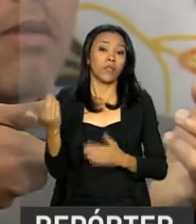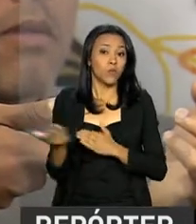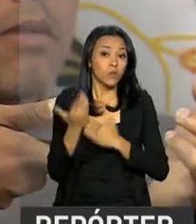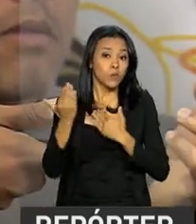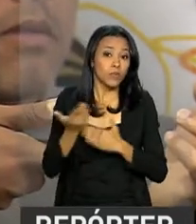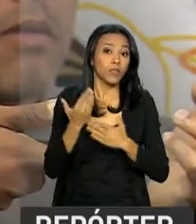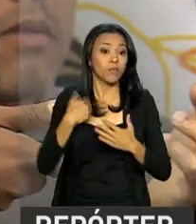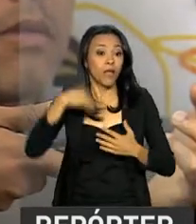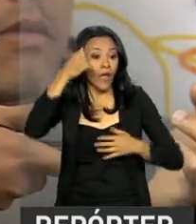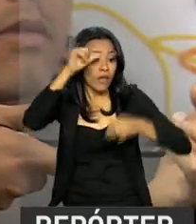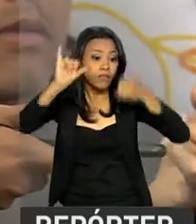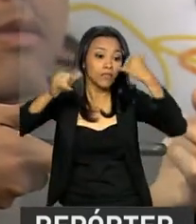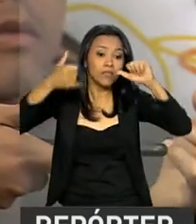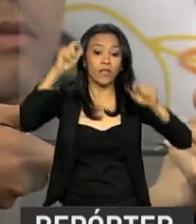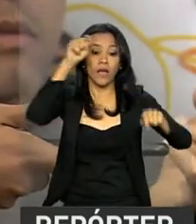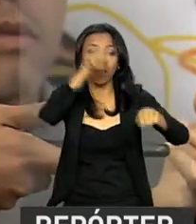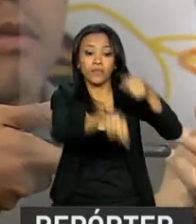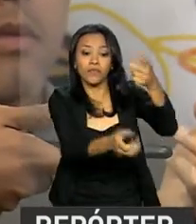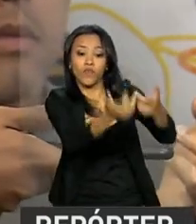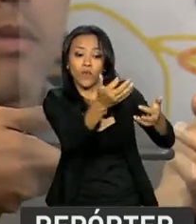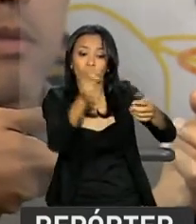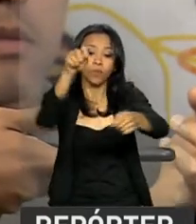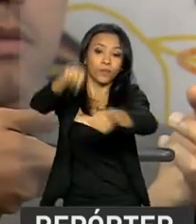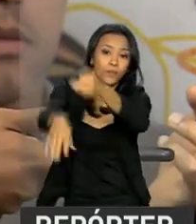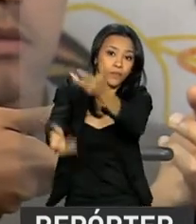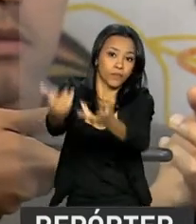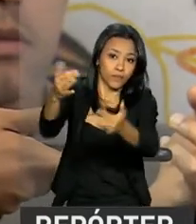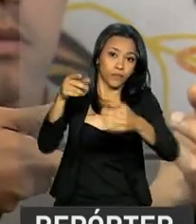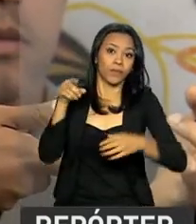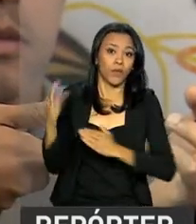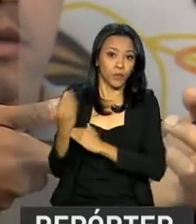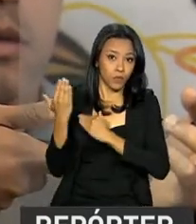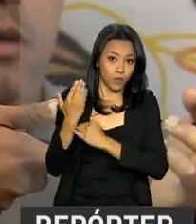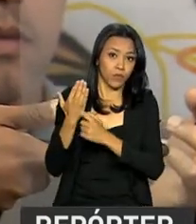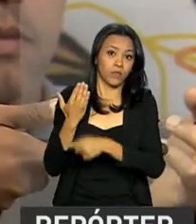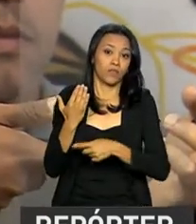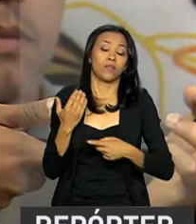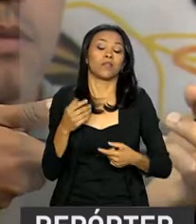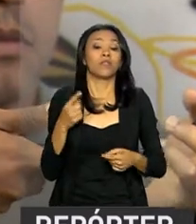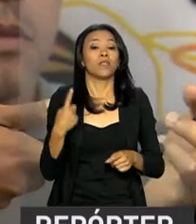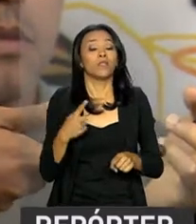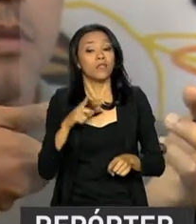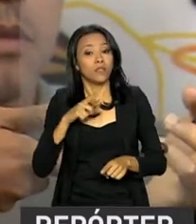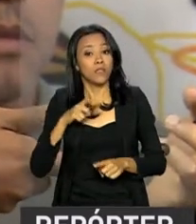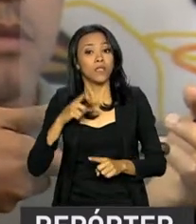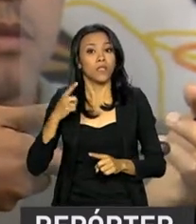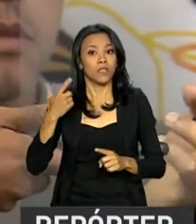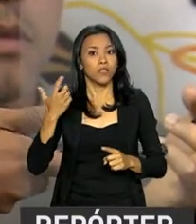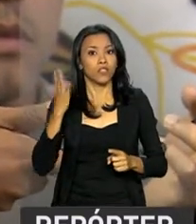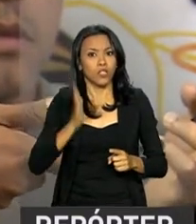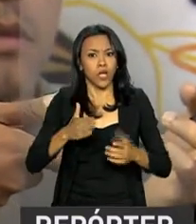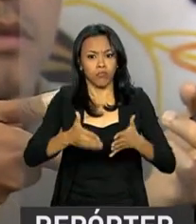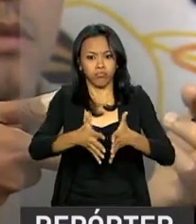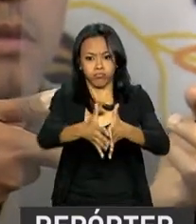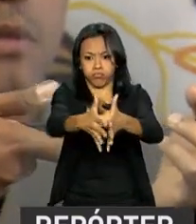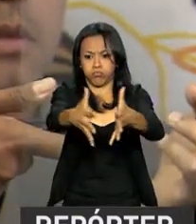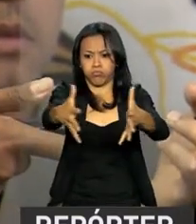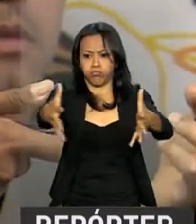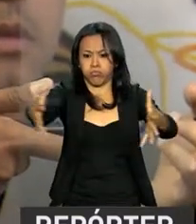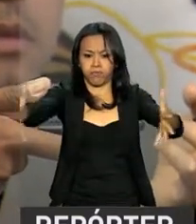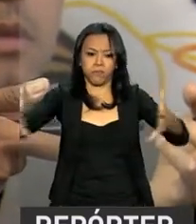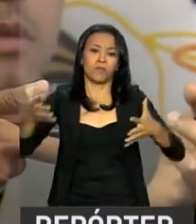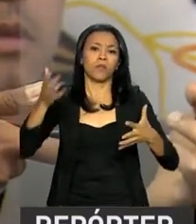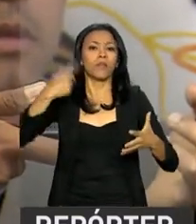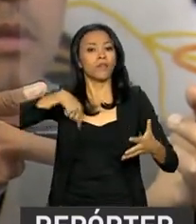novos novos focos criminosos é e que as linhas de atuação já estão bastante avançadas tudo indica que a gente